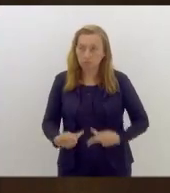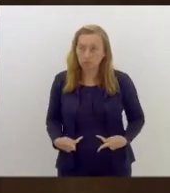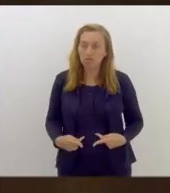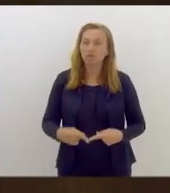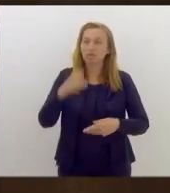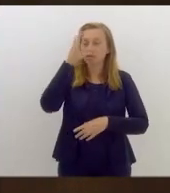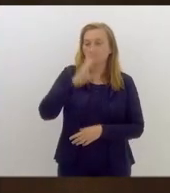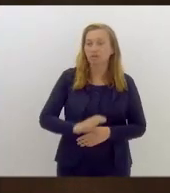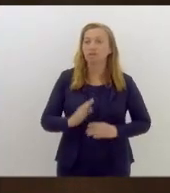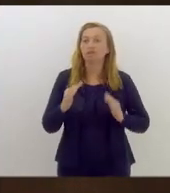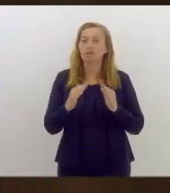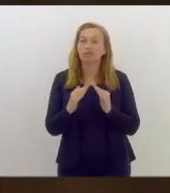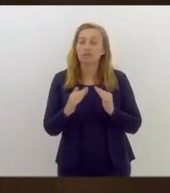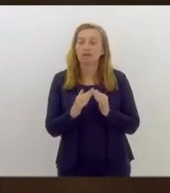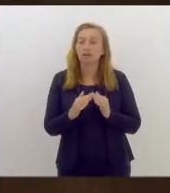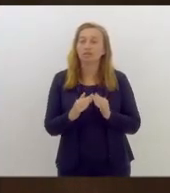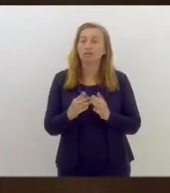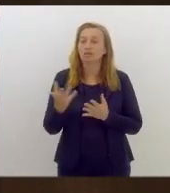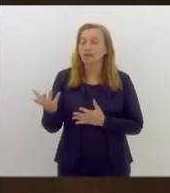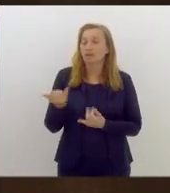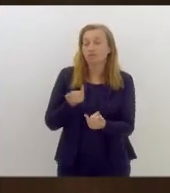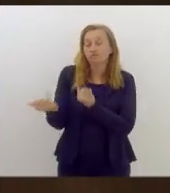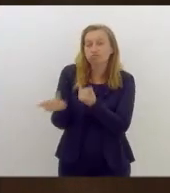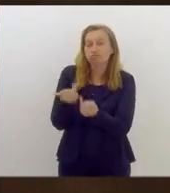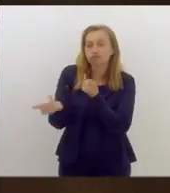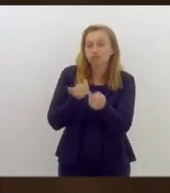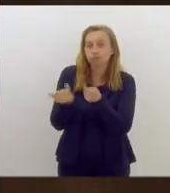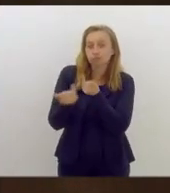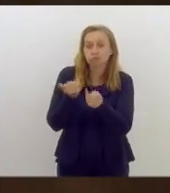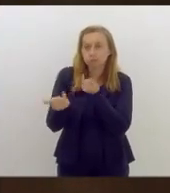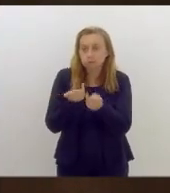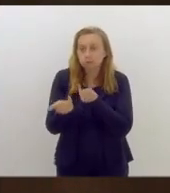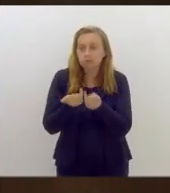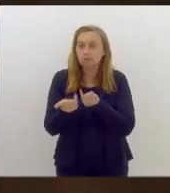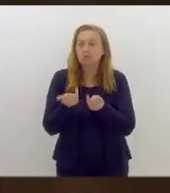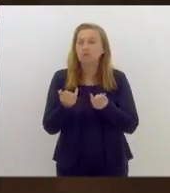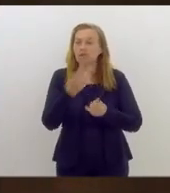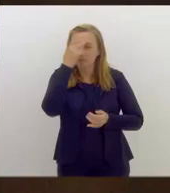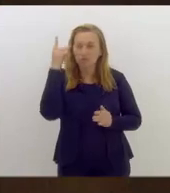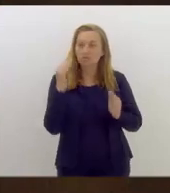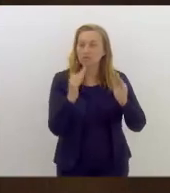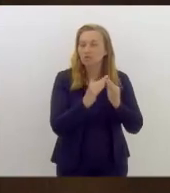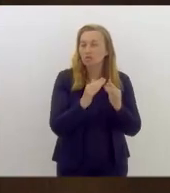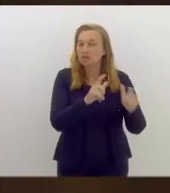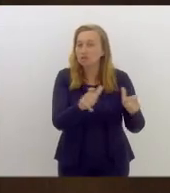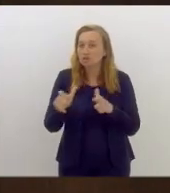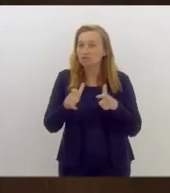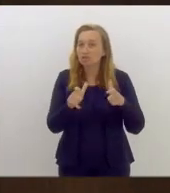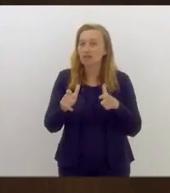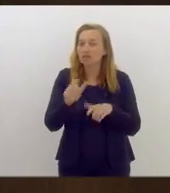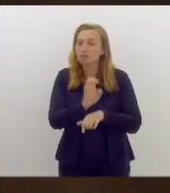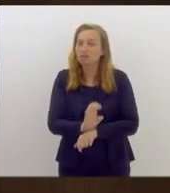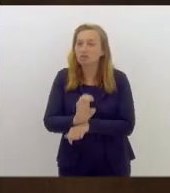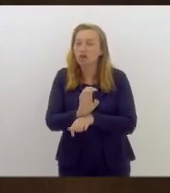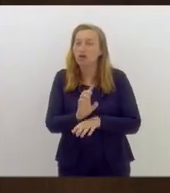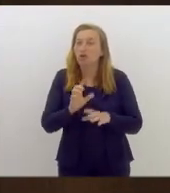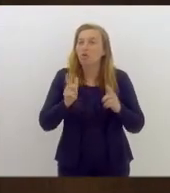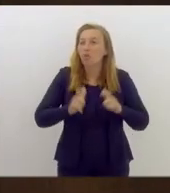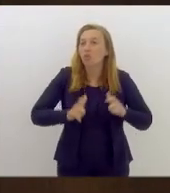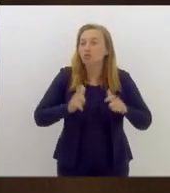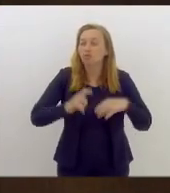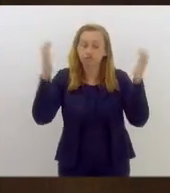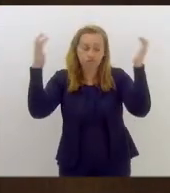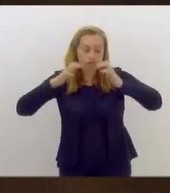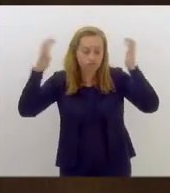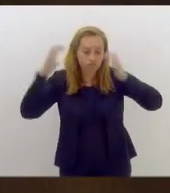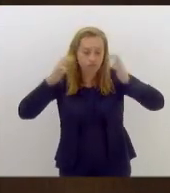Cidadania da Casa vem recebendo diversos relatos de moradores dessas regiões do estado, onde as chuvas fazem